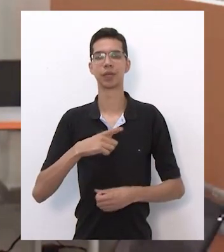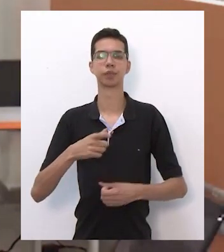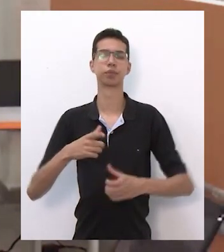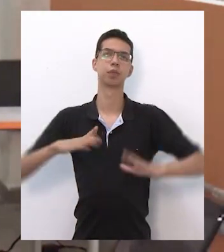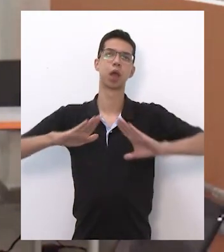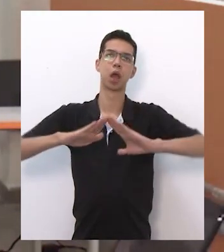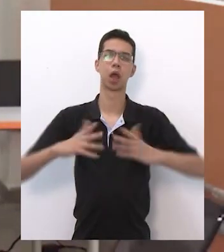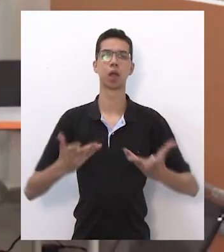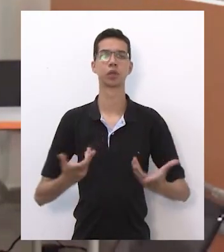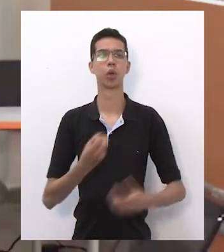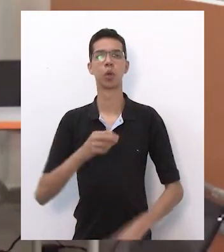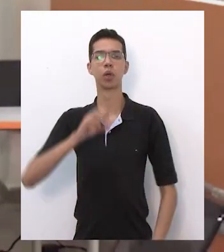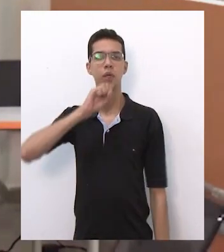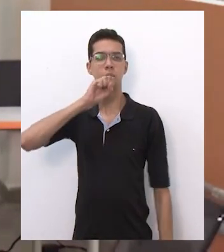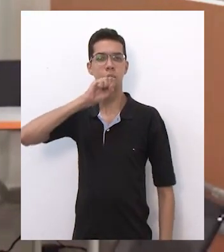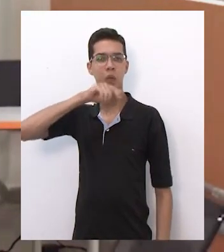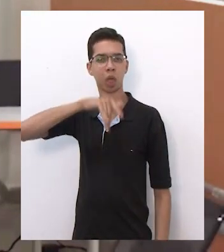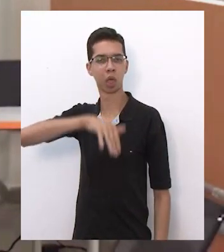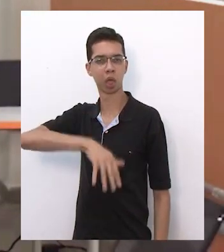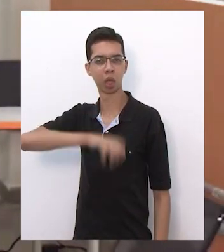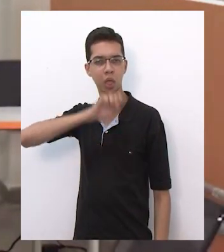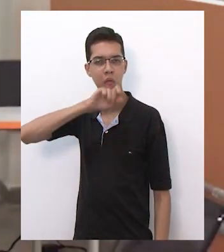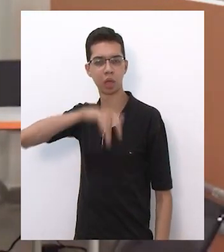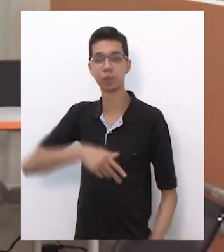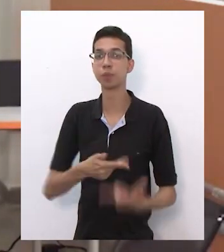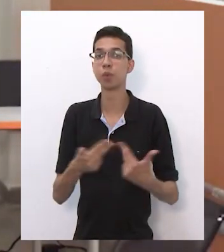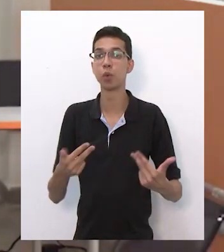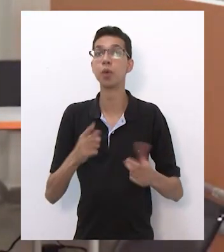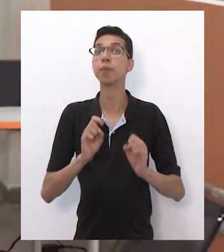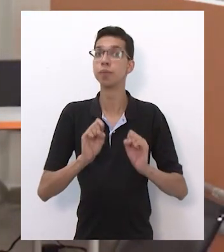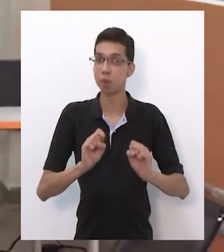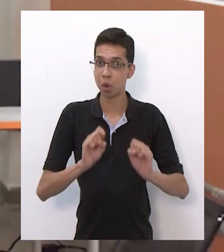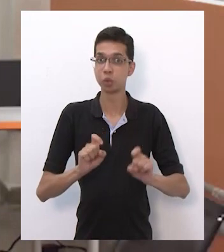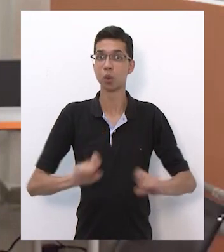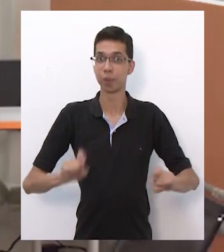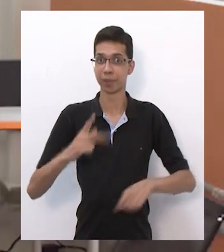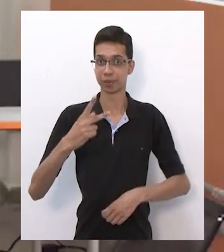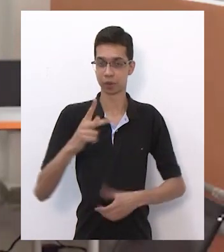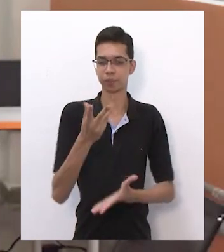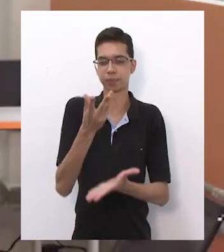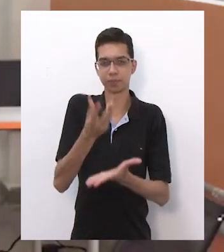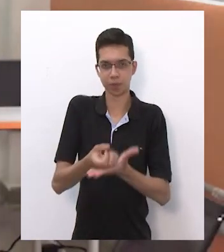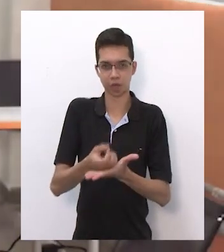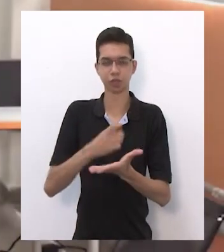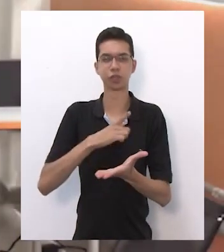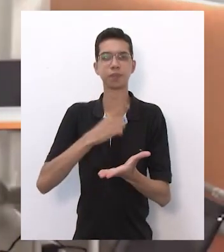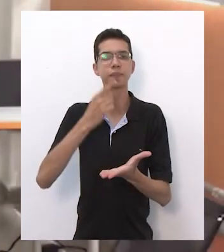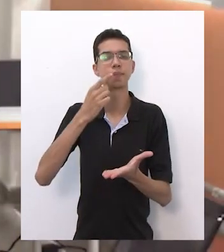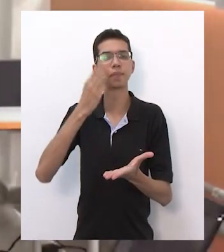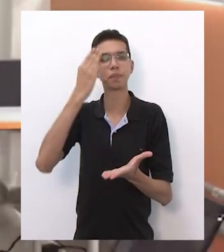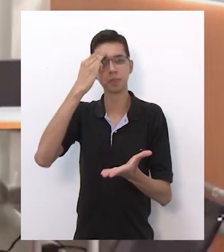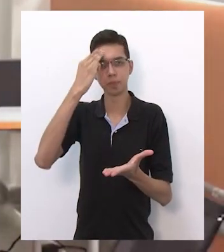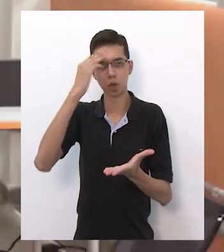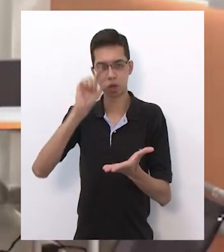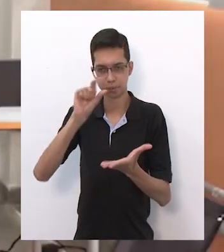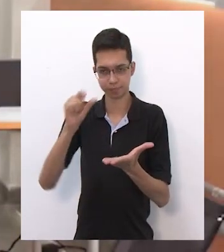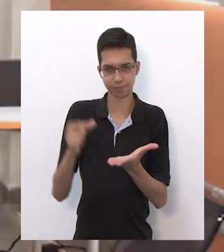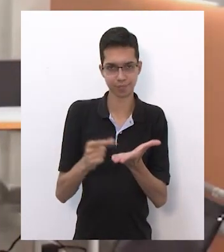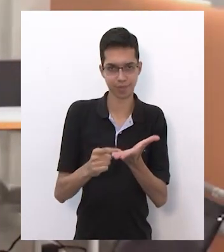você pode baixar no seu computador, passar para um cartão de memória e mandar direto para a sua impressora 3D. Ela vai